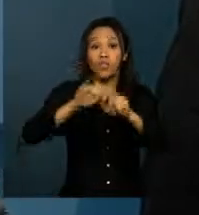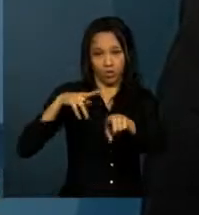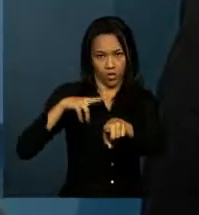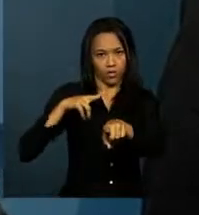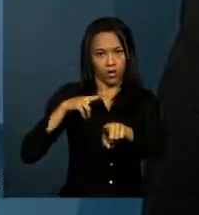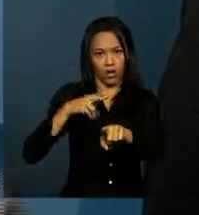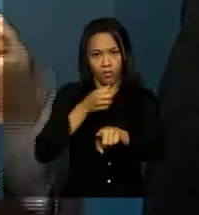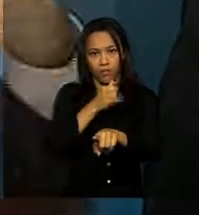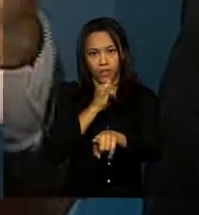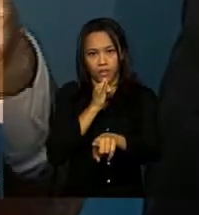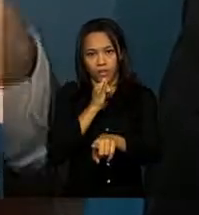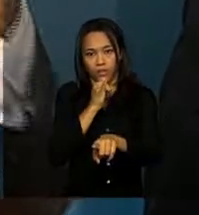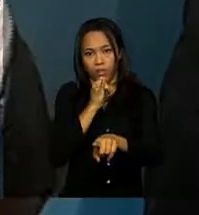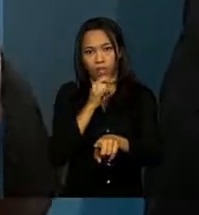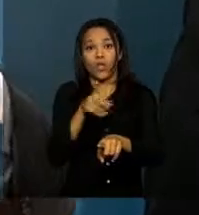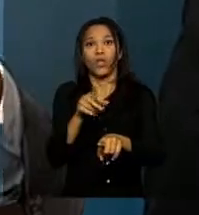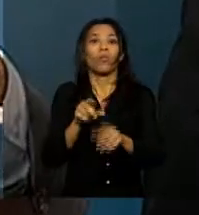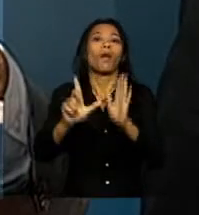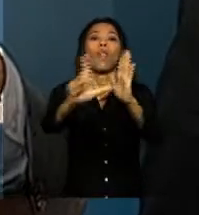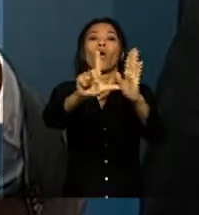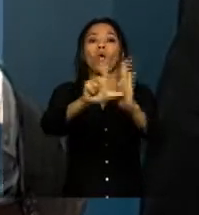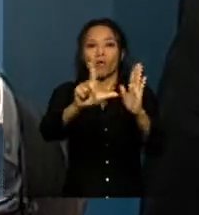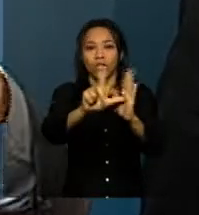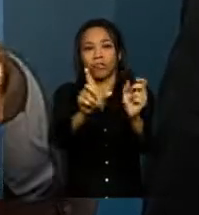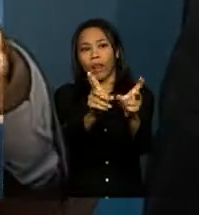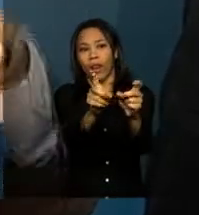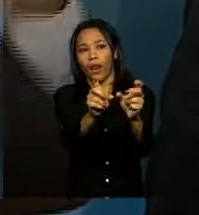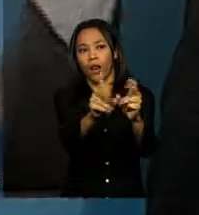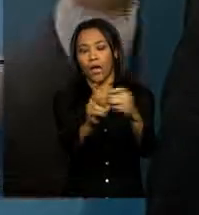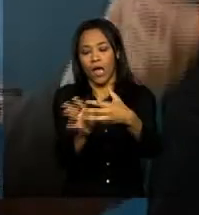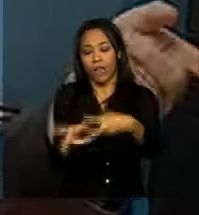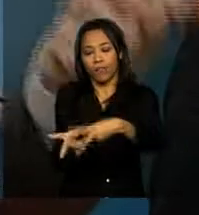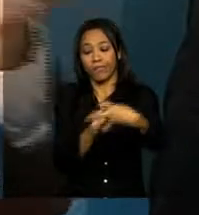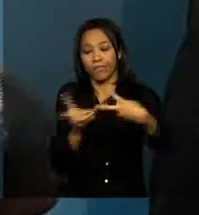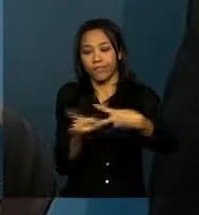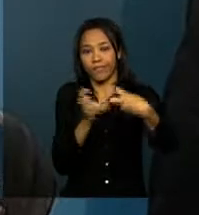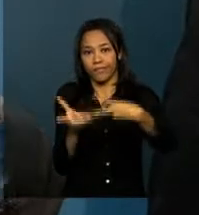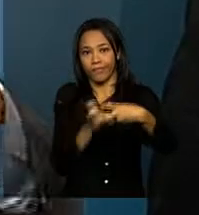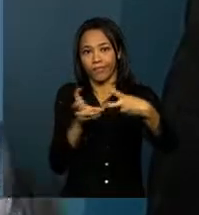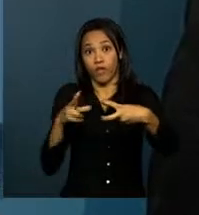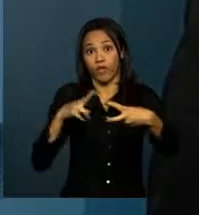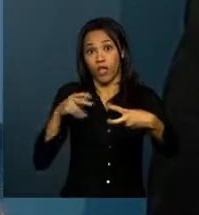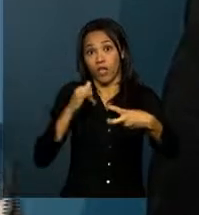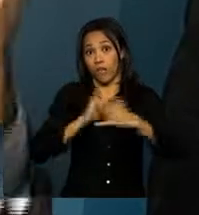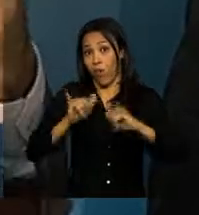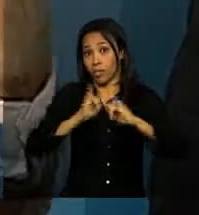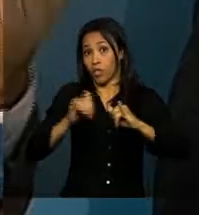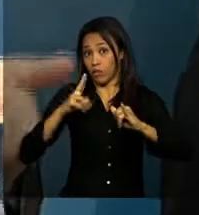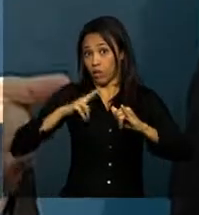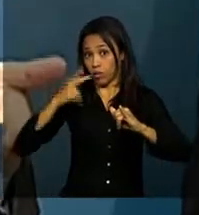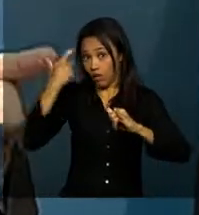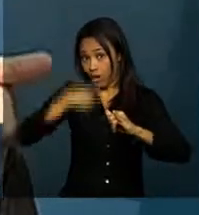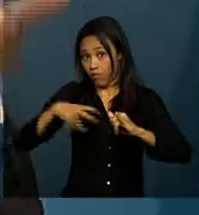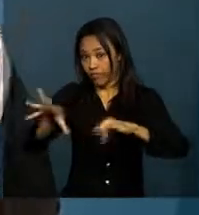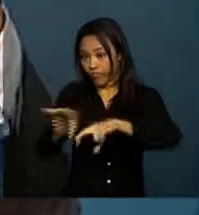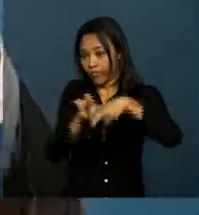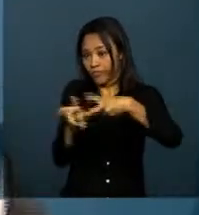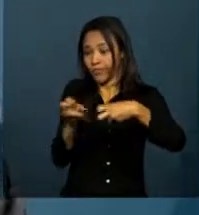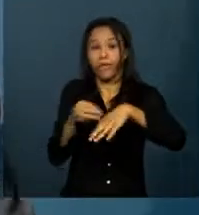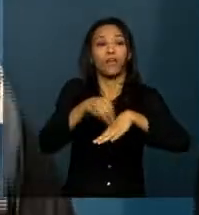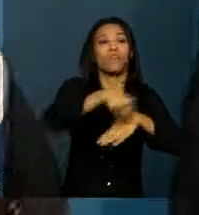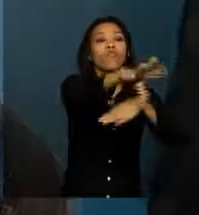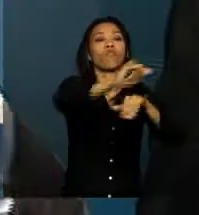os teus dados pessoais, por exemplo, que são captados numa loja, eles podem ser passados para alguém? Não podem? Podem ser negociados? Os dados que o governo tem podem